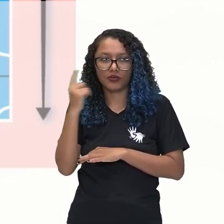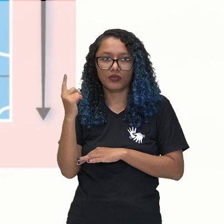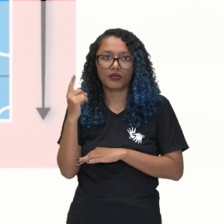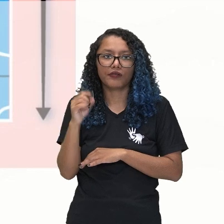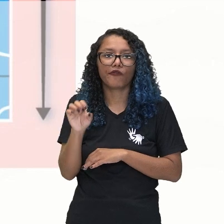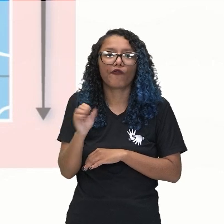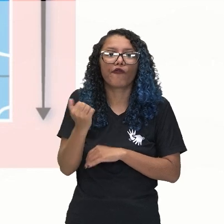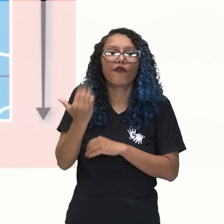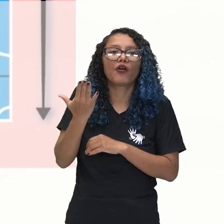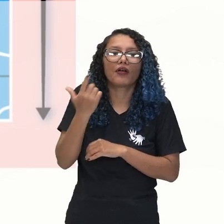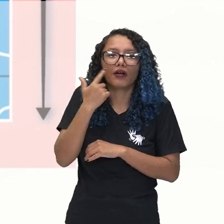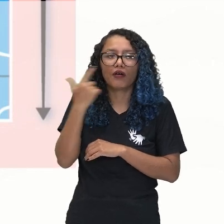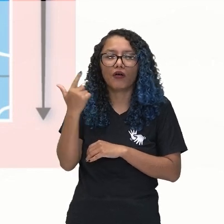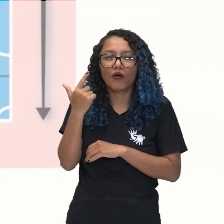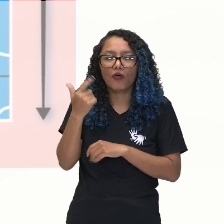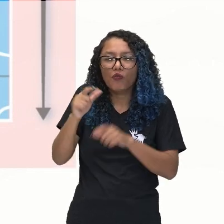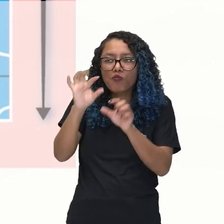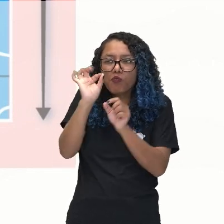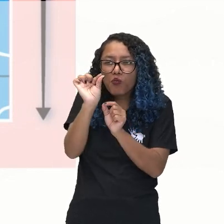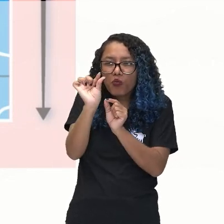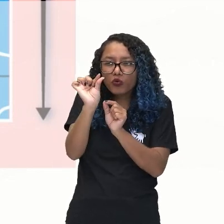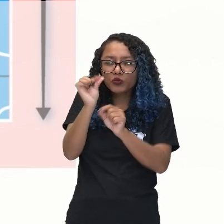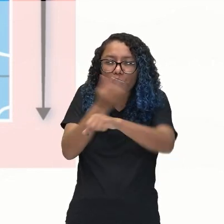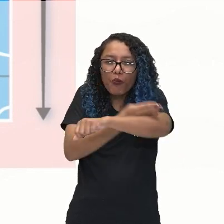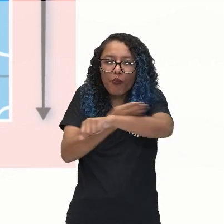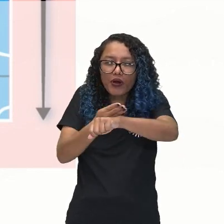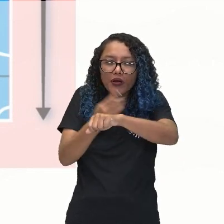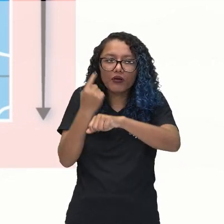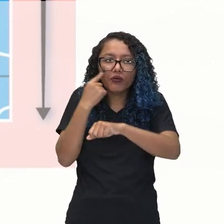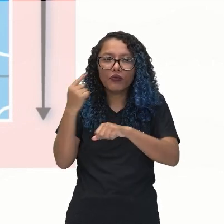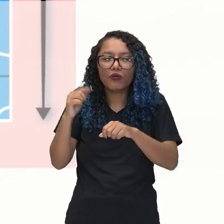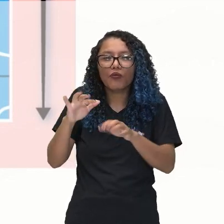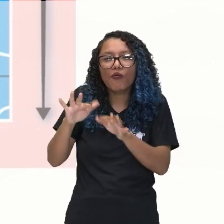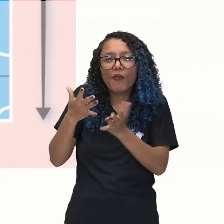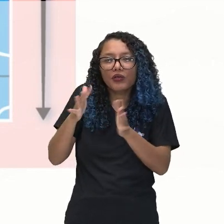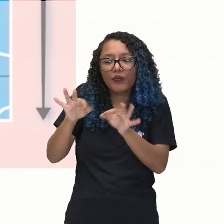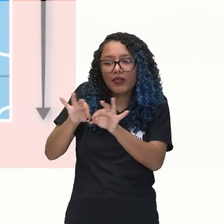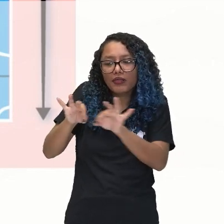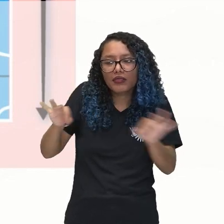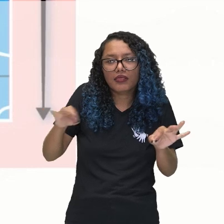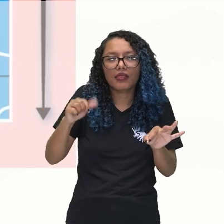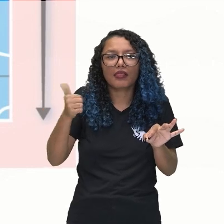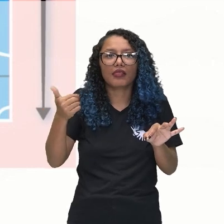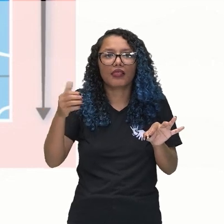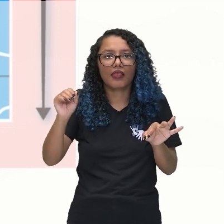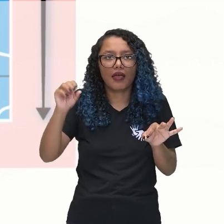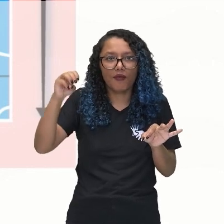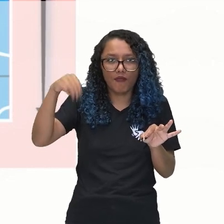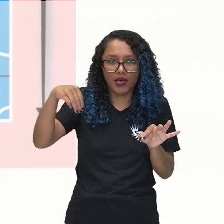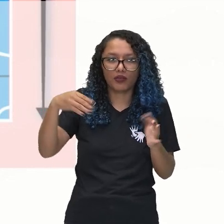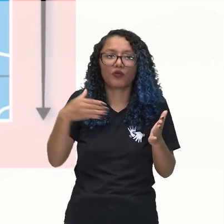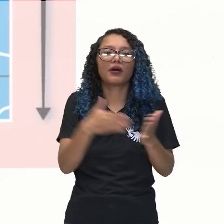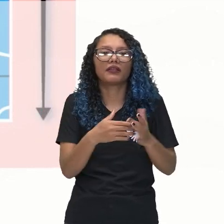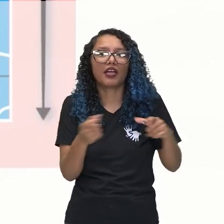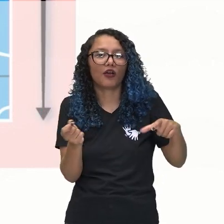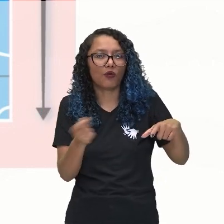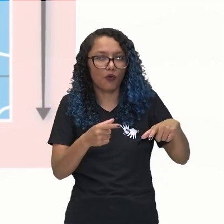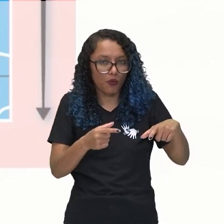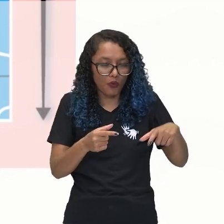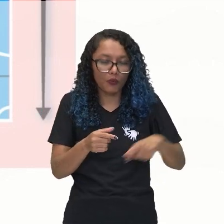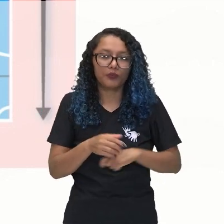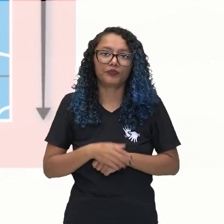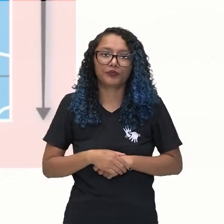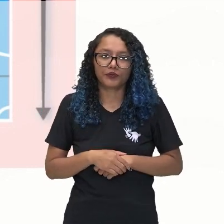10 metros de distância, certo? Então esse daí é o ponto do tiro de pênalti.